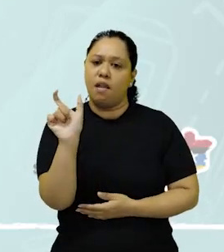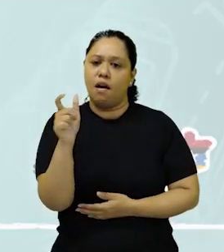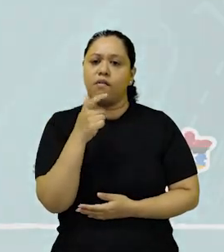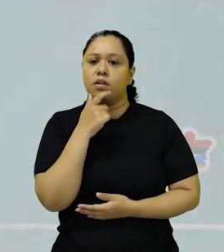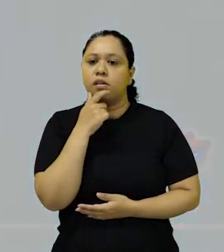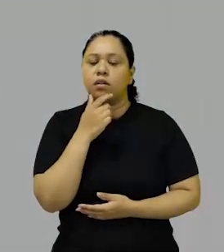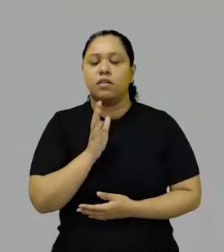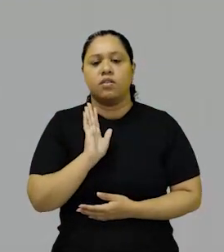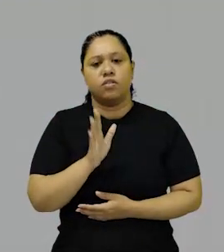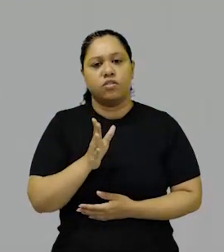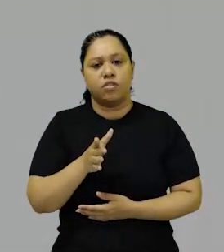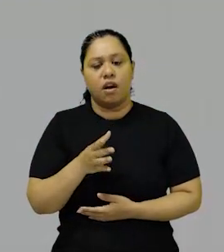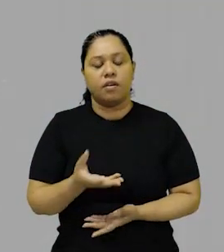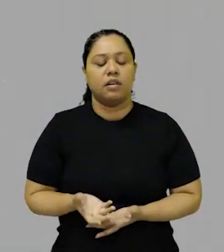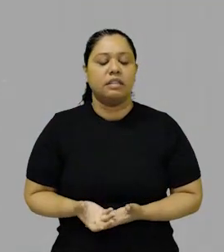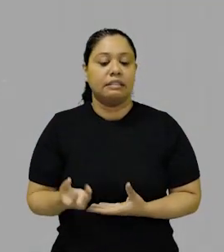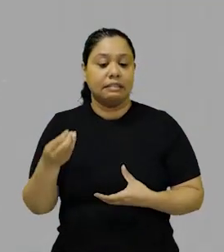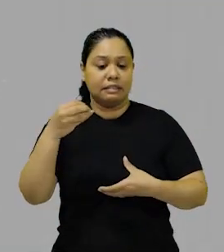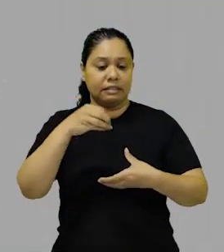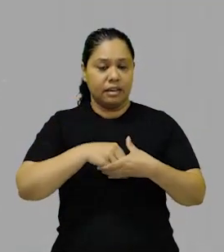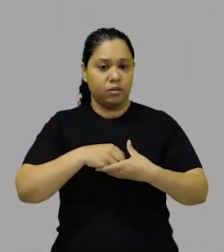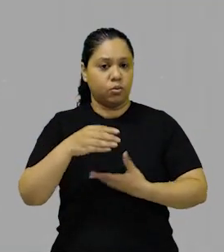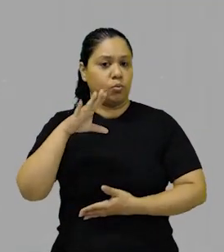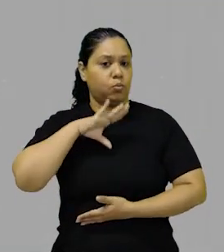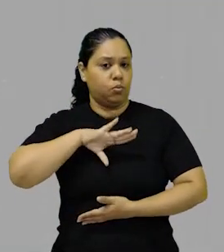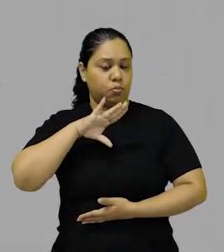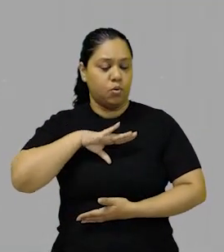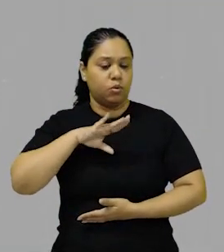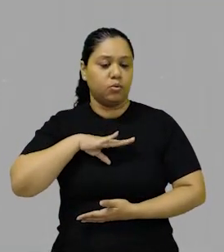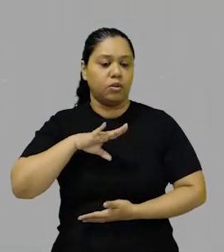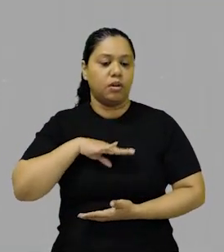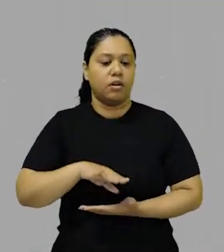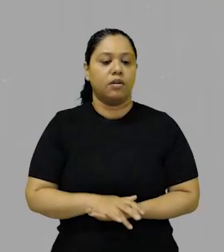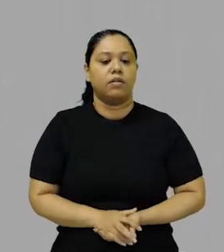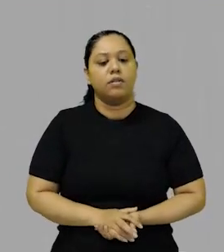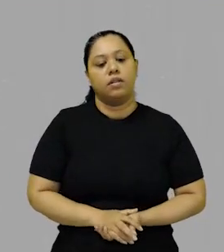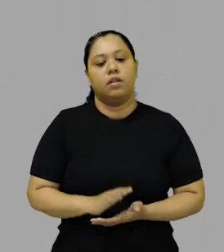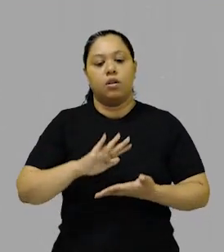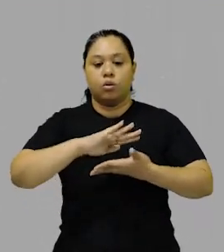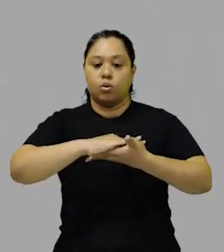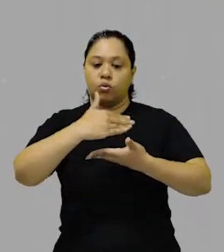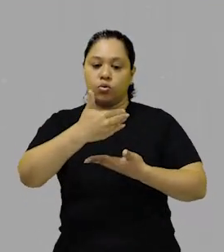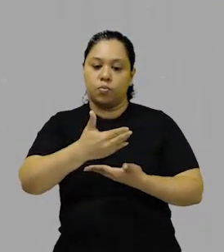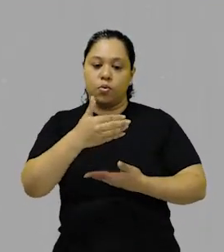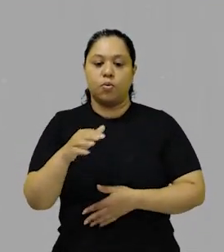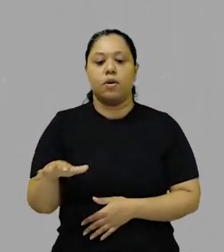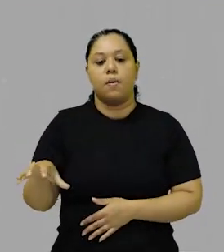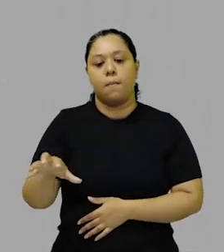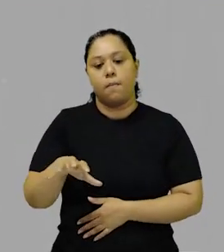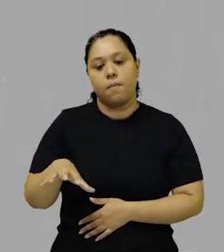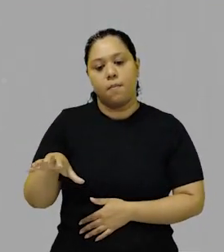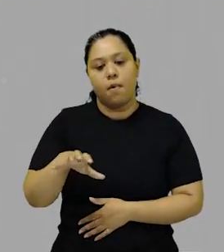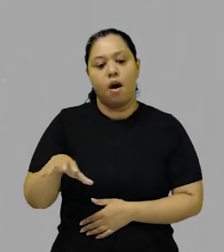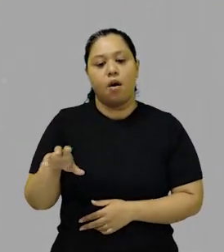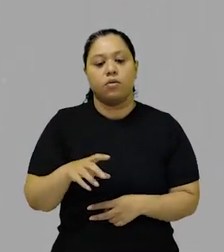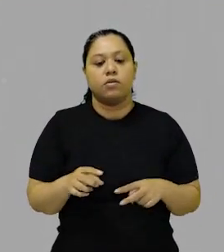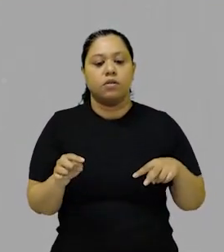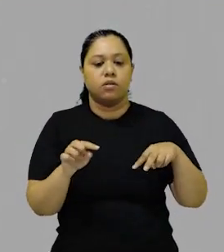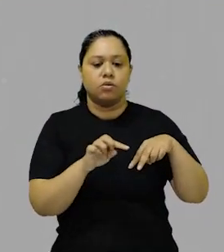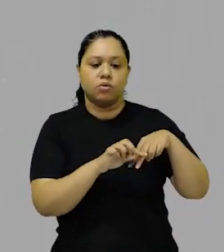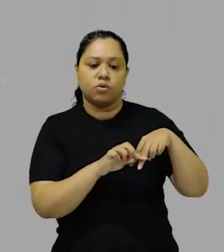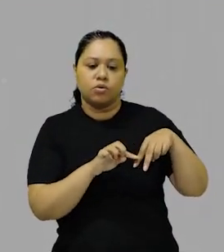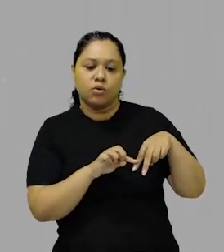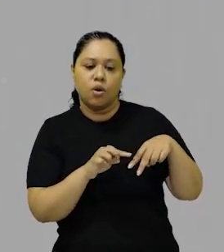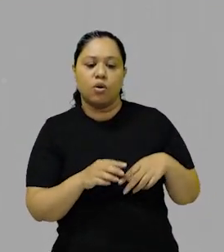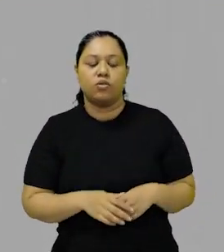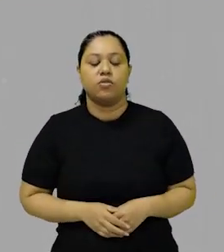já incorporamos na nossa língua portuguesa. Cowboy, notebook, mouse, short, sight,